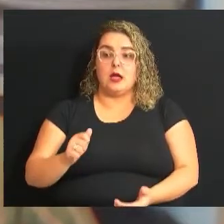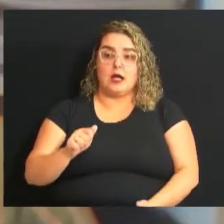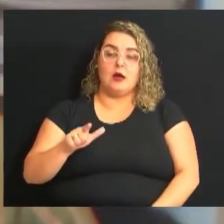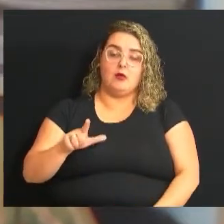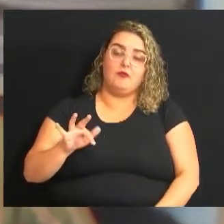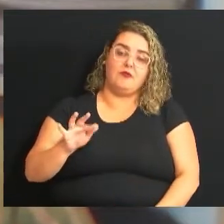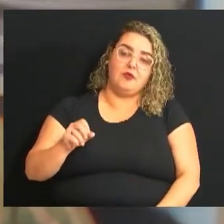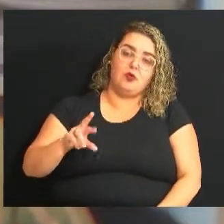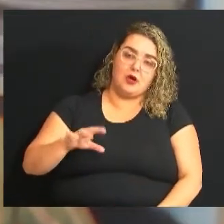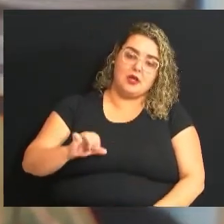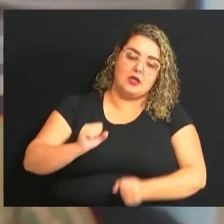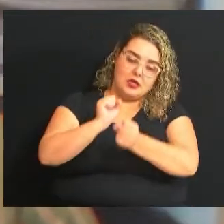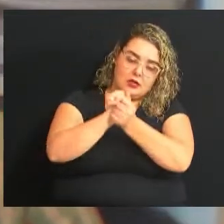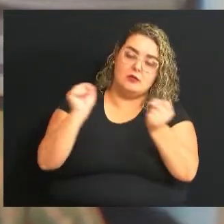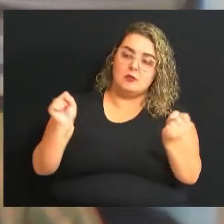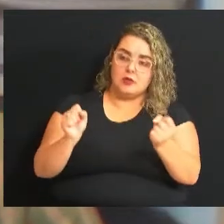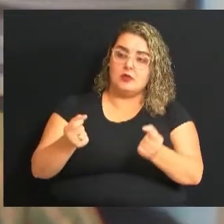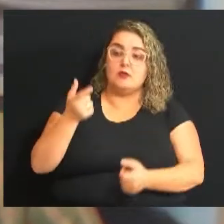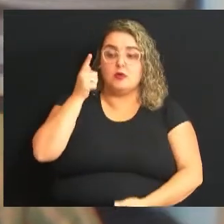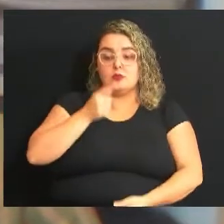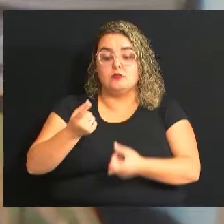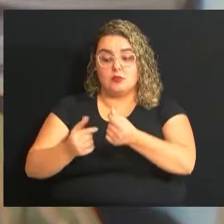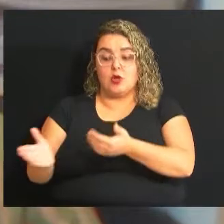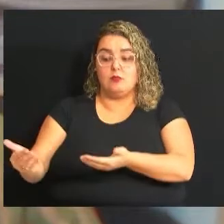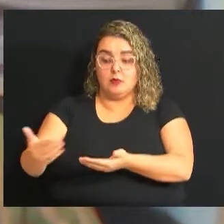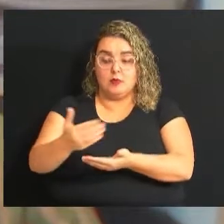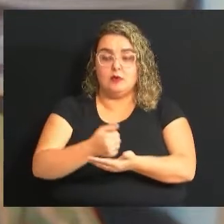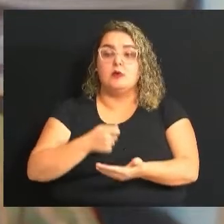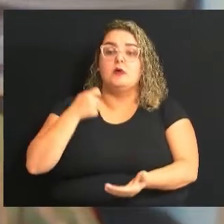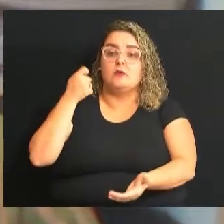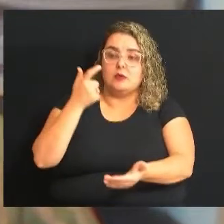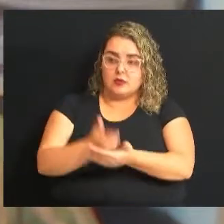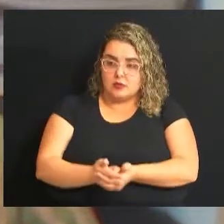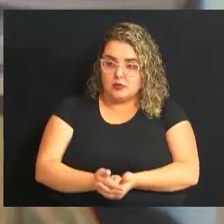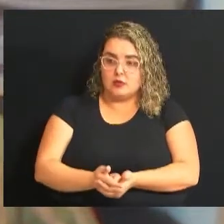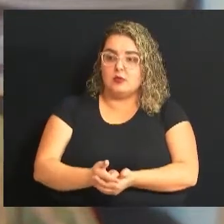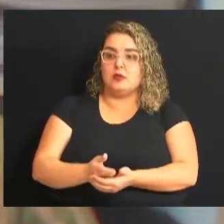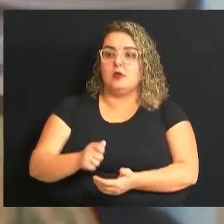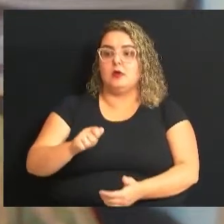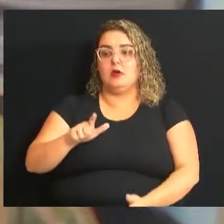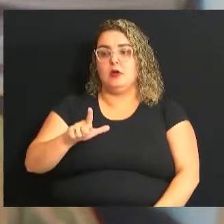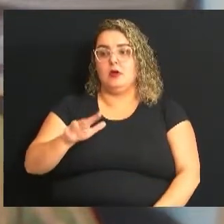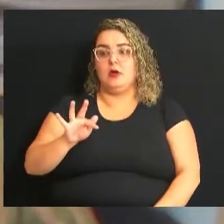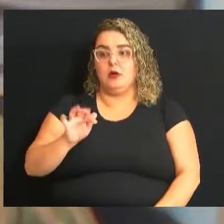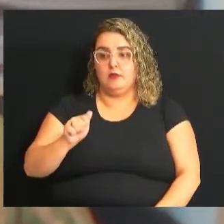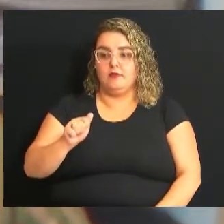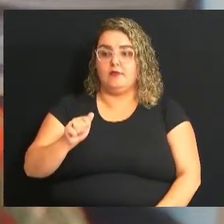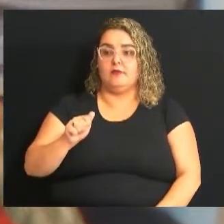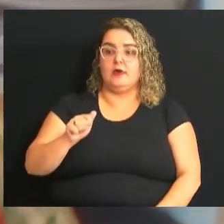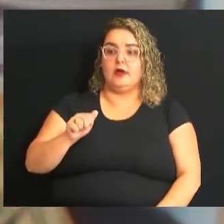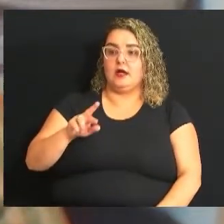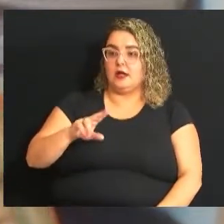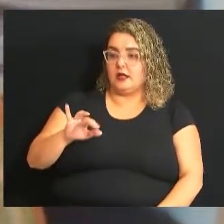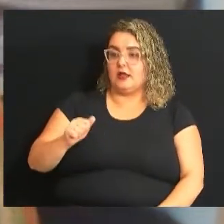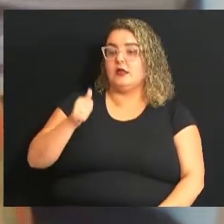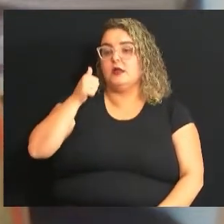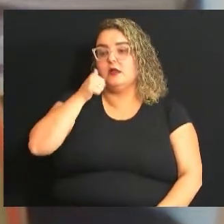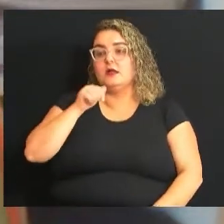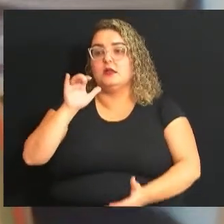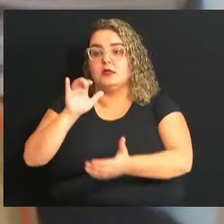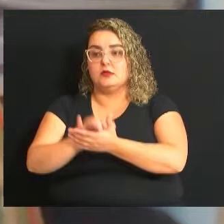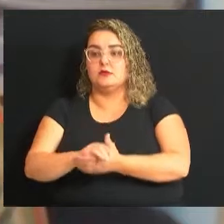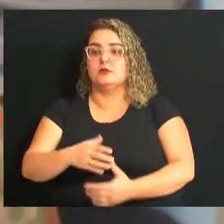um maior número de recursos e vai comprar, então, as alforrias da sua esposa, dos seus filhos, e vai,